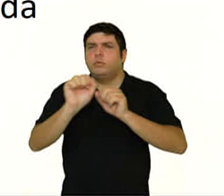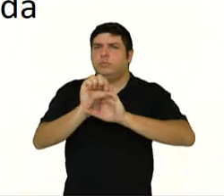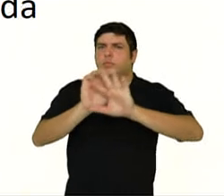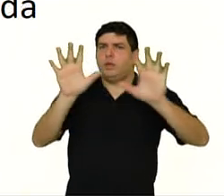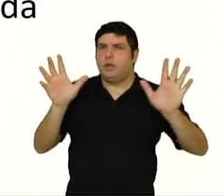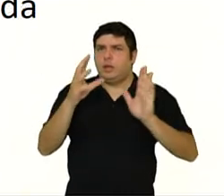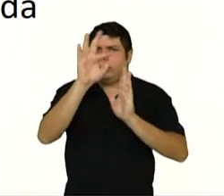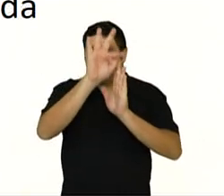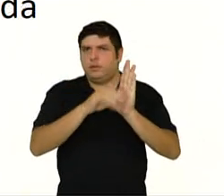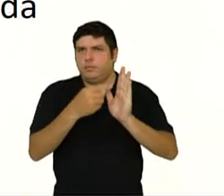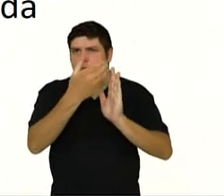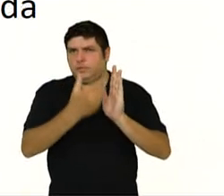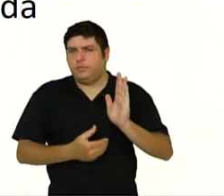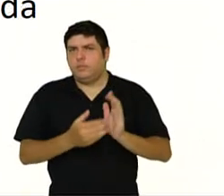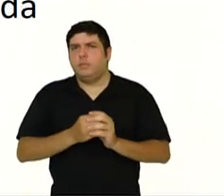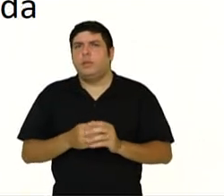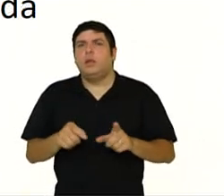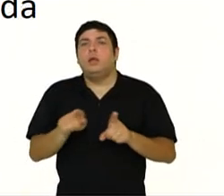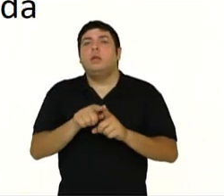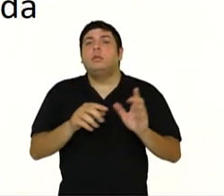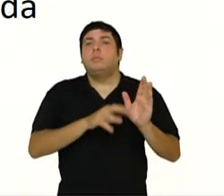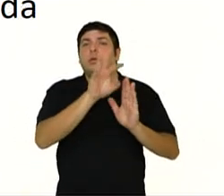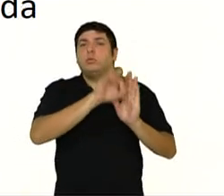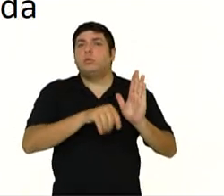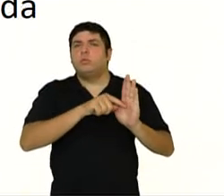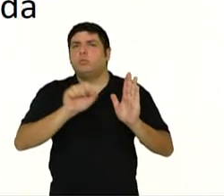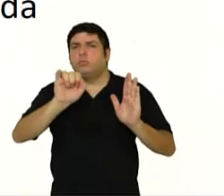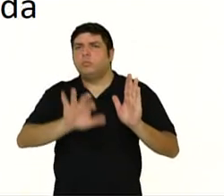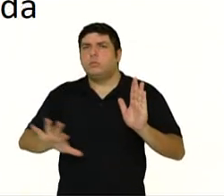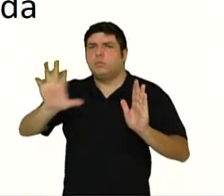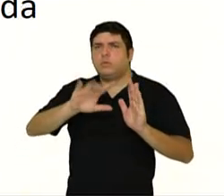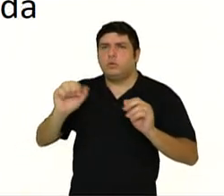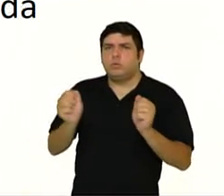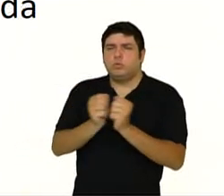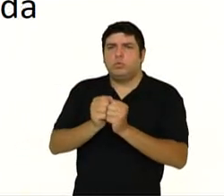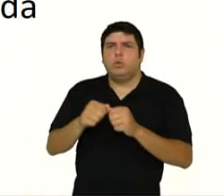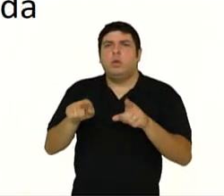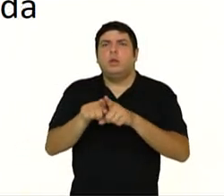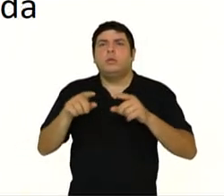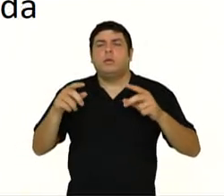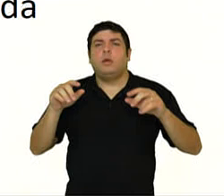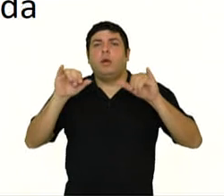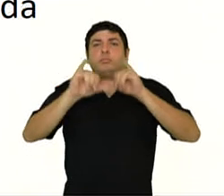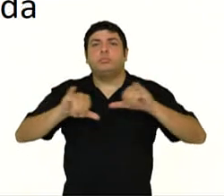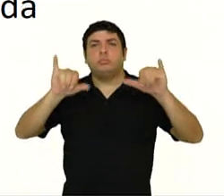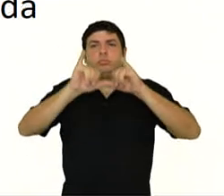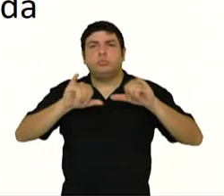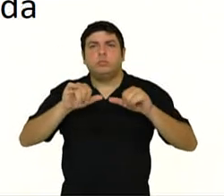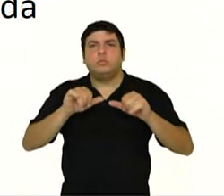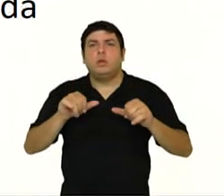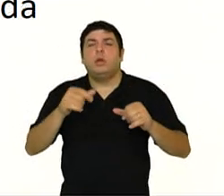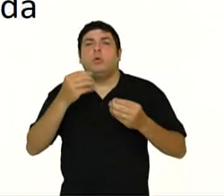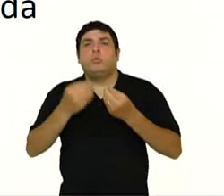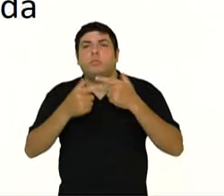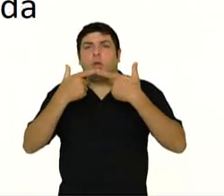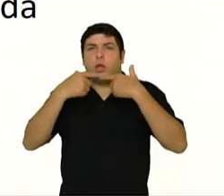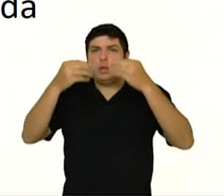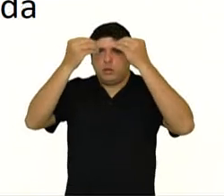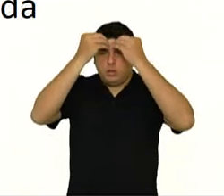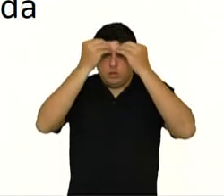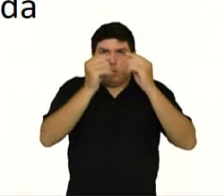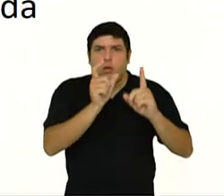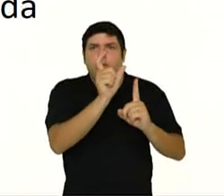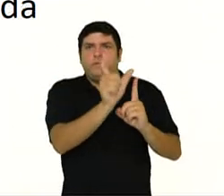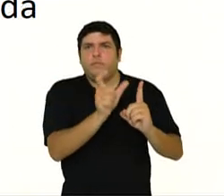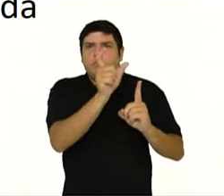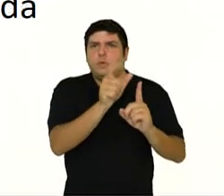nós interpretamos o texto com auxílio de material gráfico diverso, as propagandas, tanto a linguagem verbal quanto a linguagem não